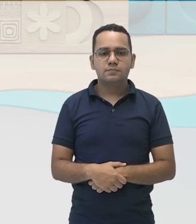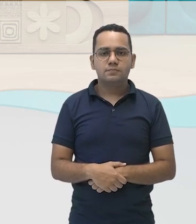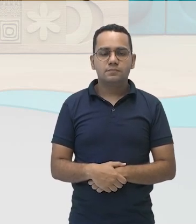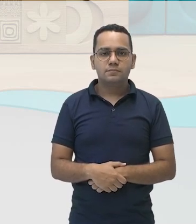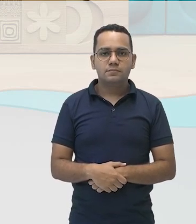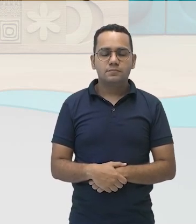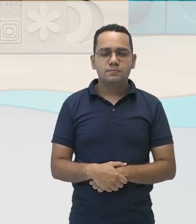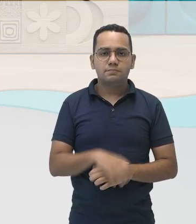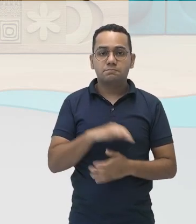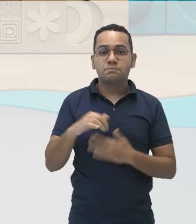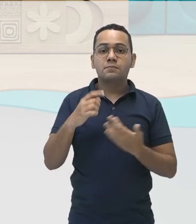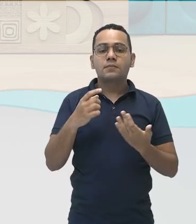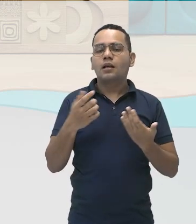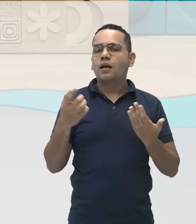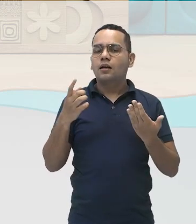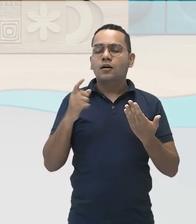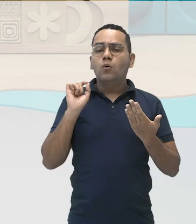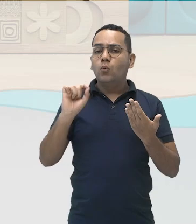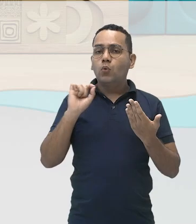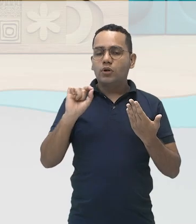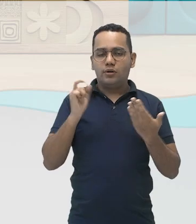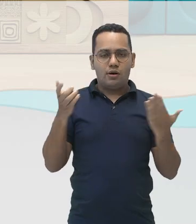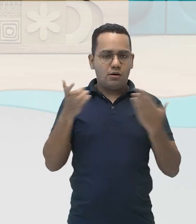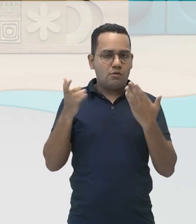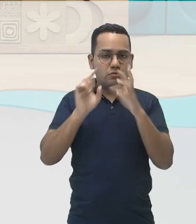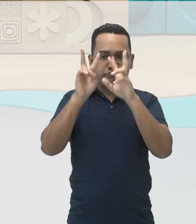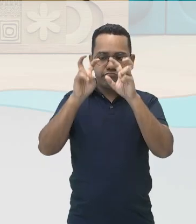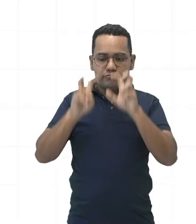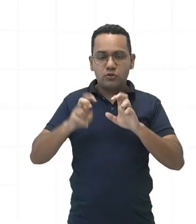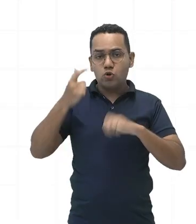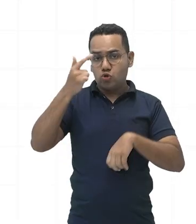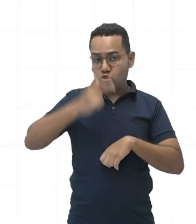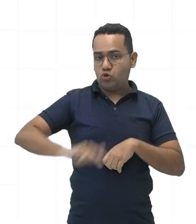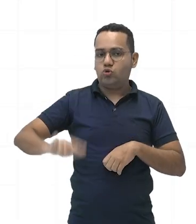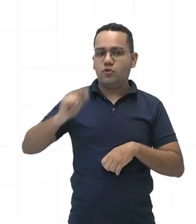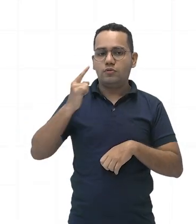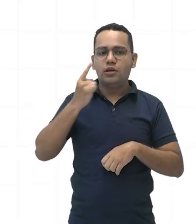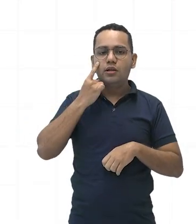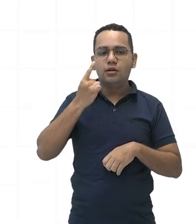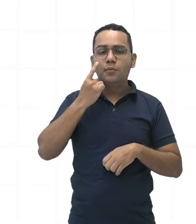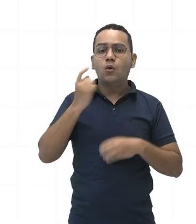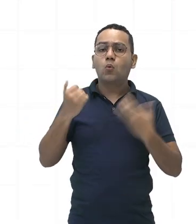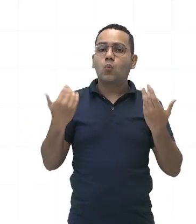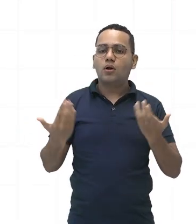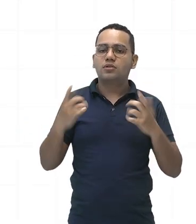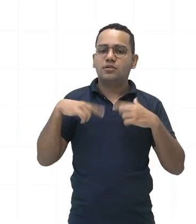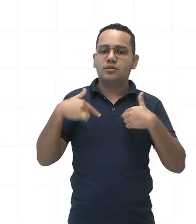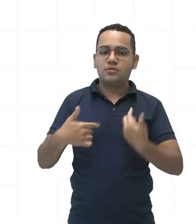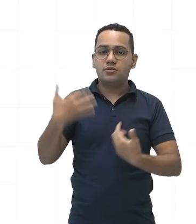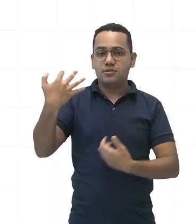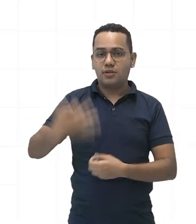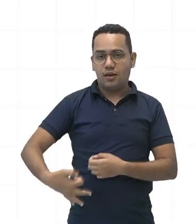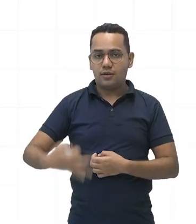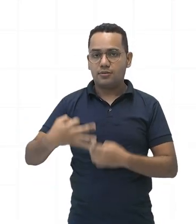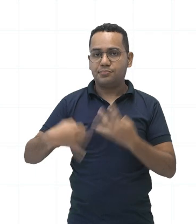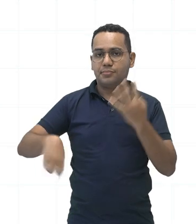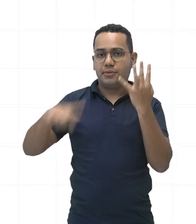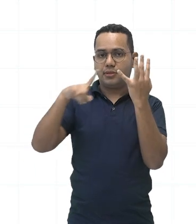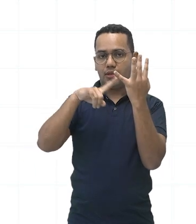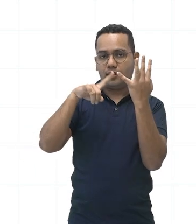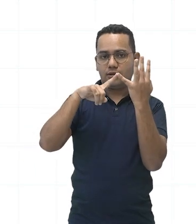devo conhecer para poder agir em casos assim. Vamos lá. Primeiro de tudo, você vai fazer o